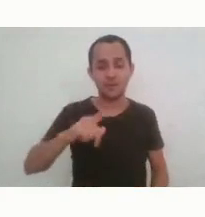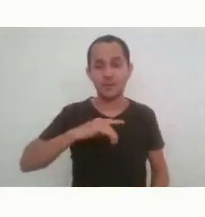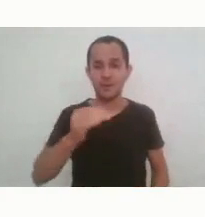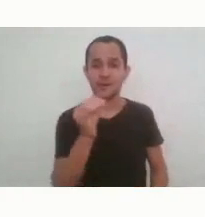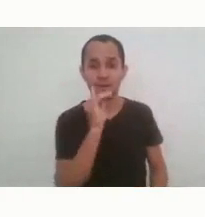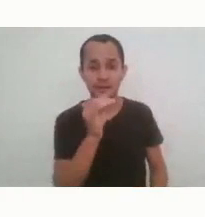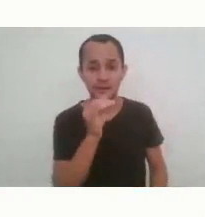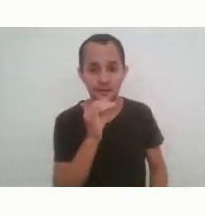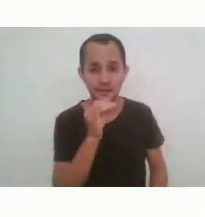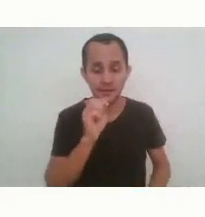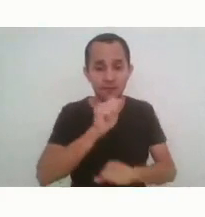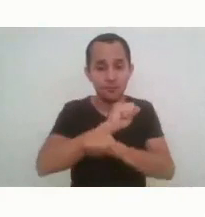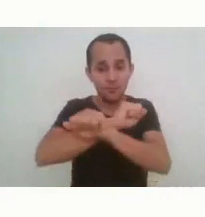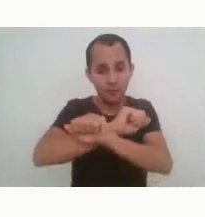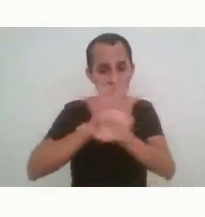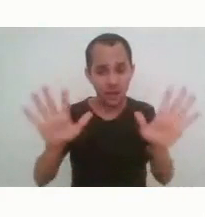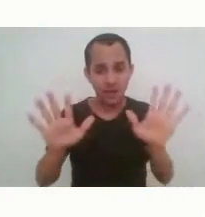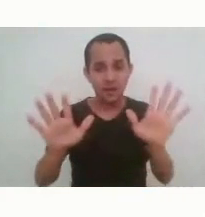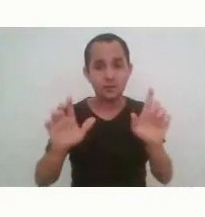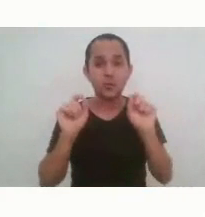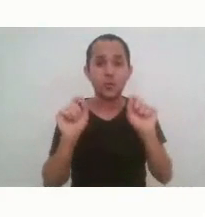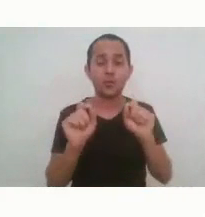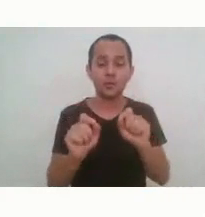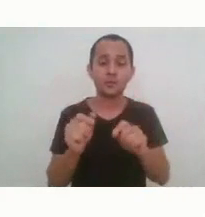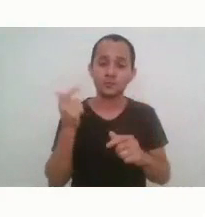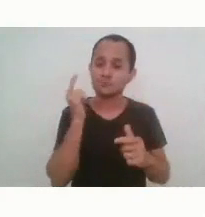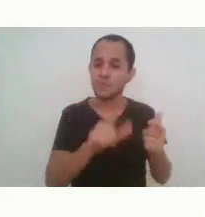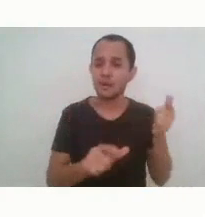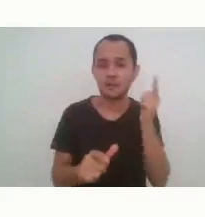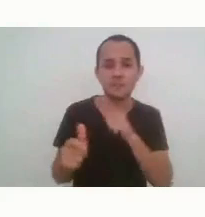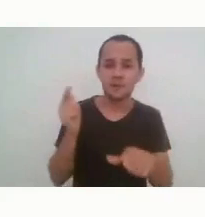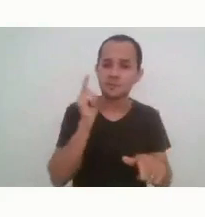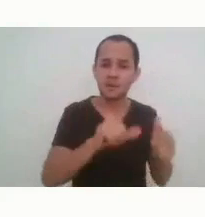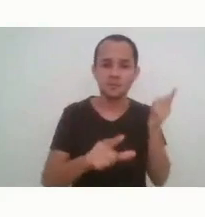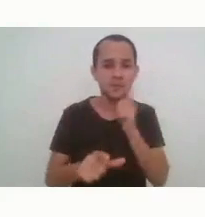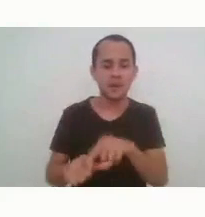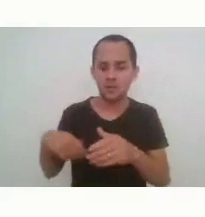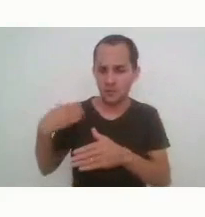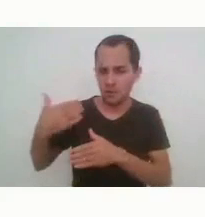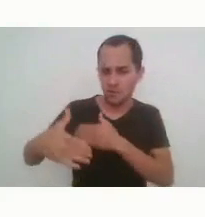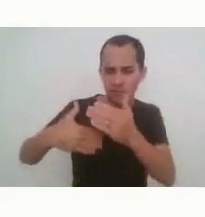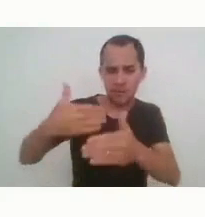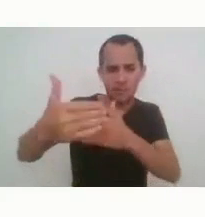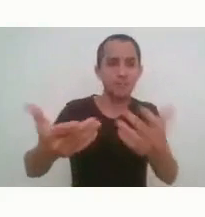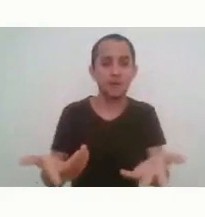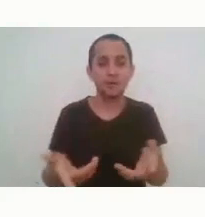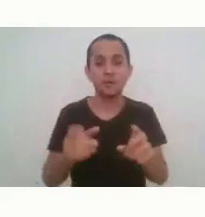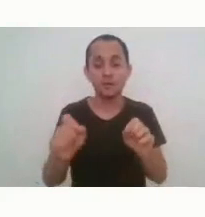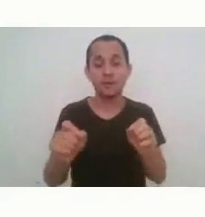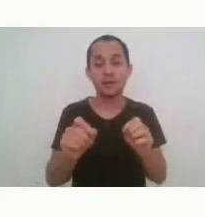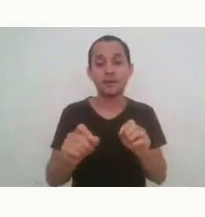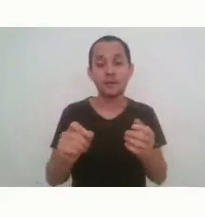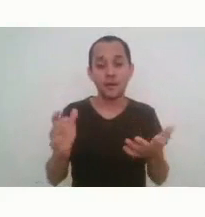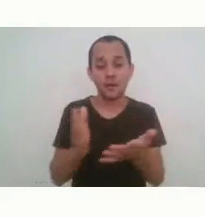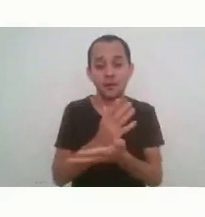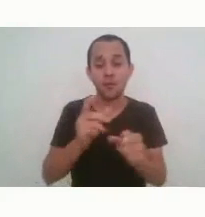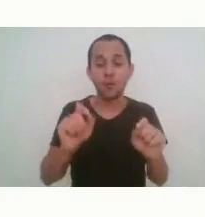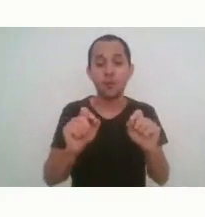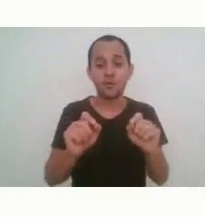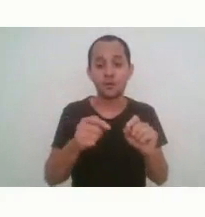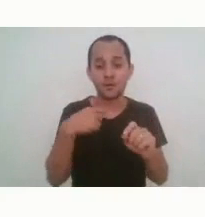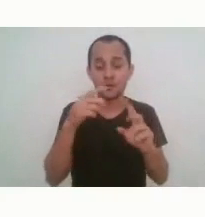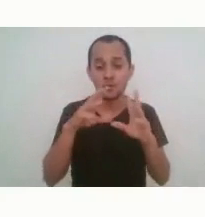muito claro das conquistas que nós tivemos em avanços. Boa parte delas, para não dizer